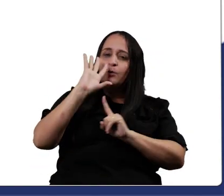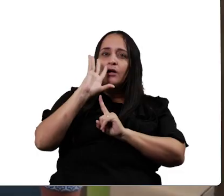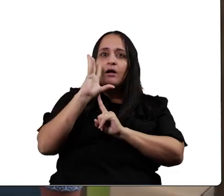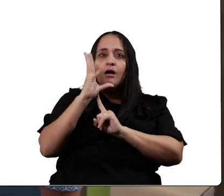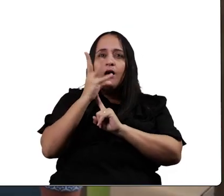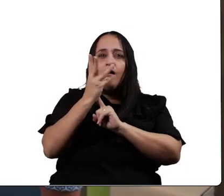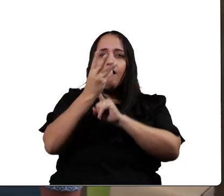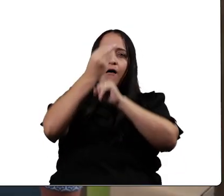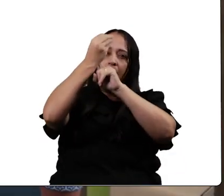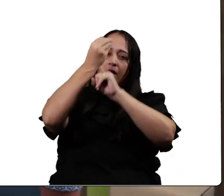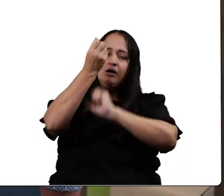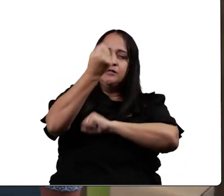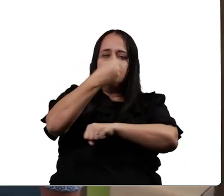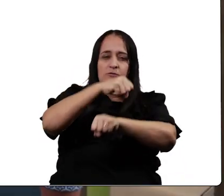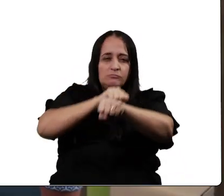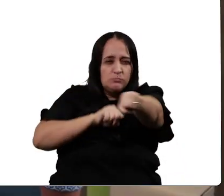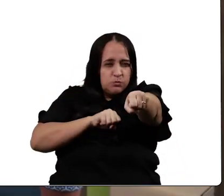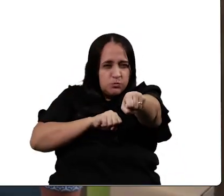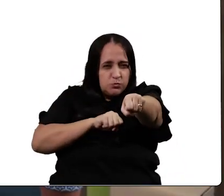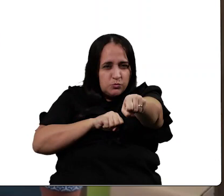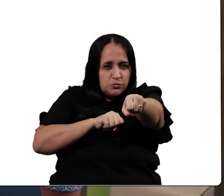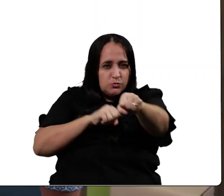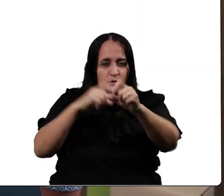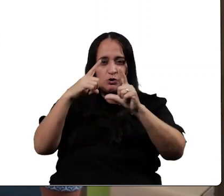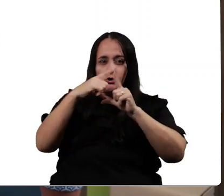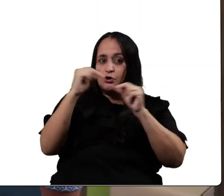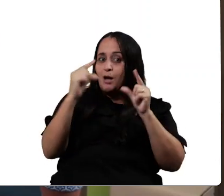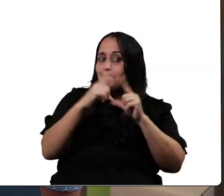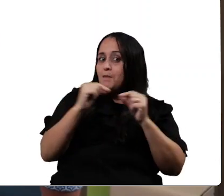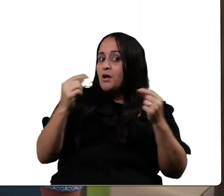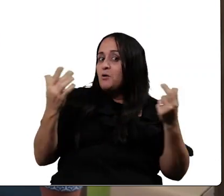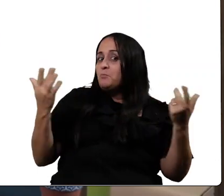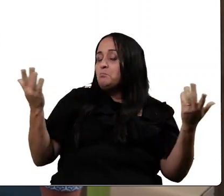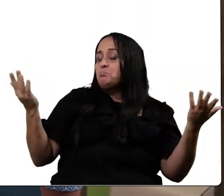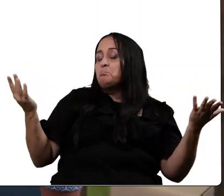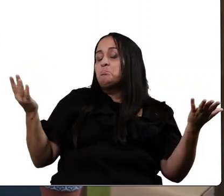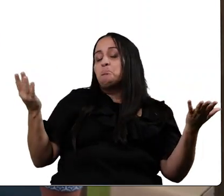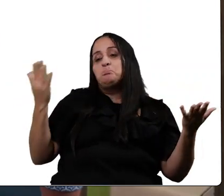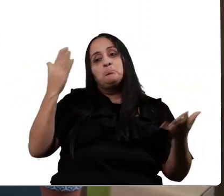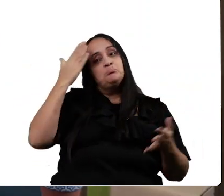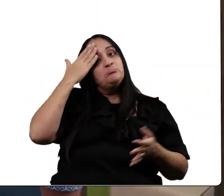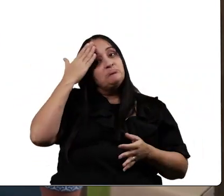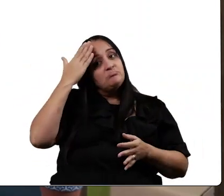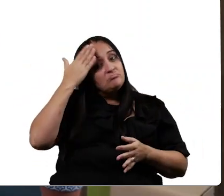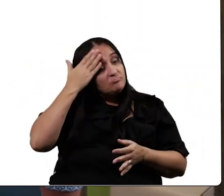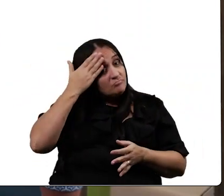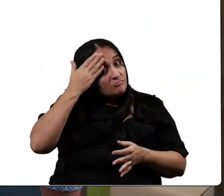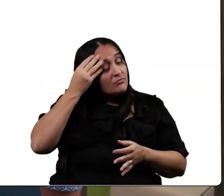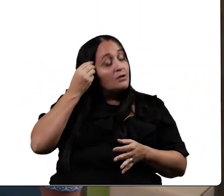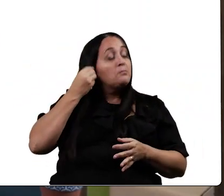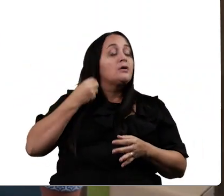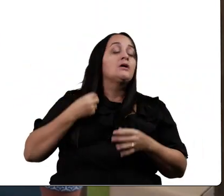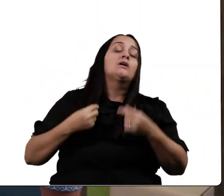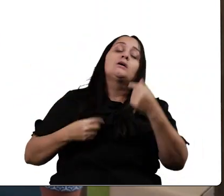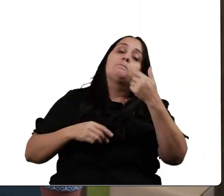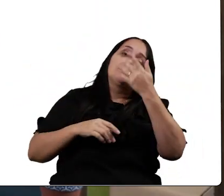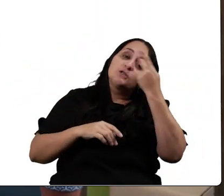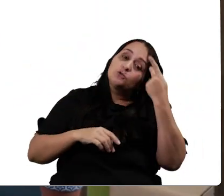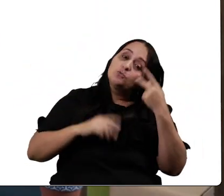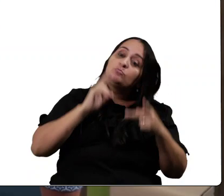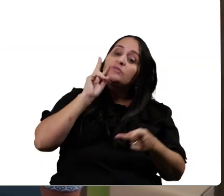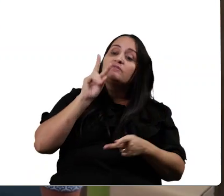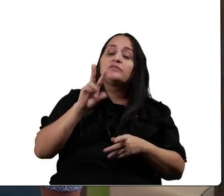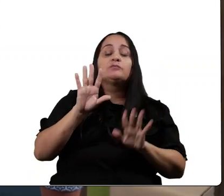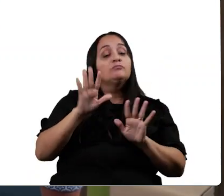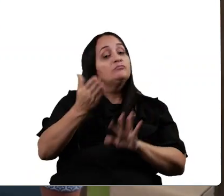Japão. Gente, tem muito filme aí, pessoal lutando lá no Japão, né? Vamos ver se